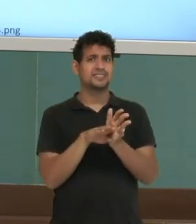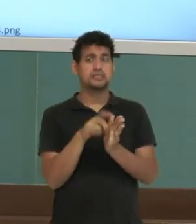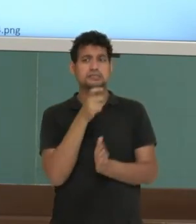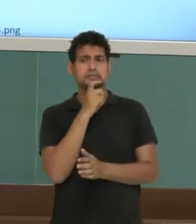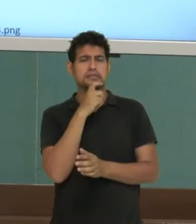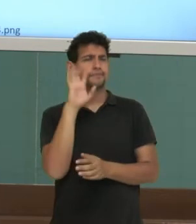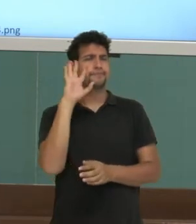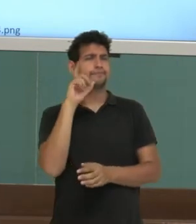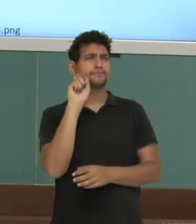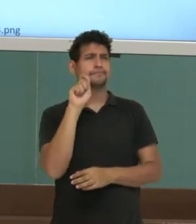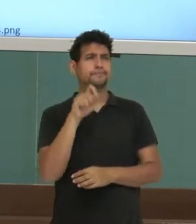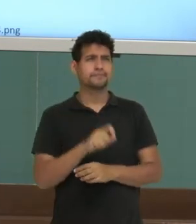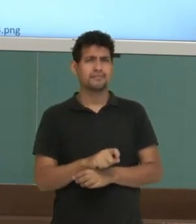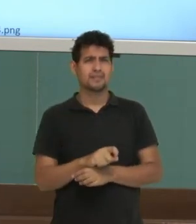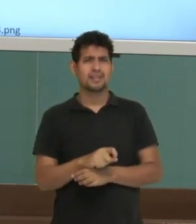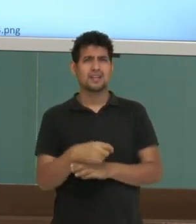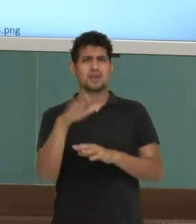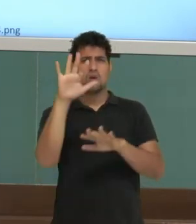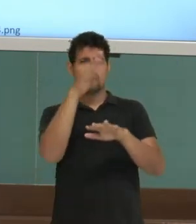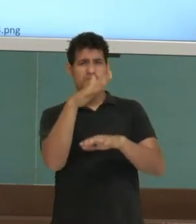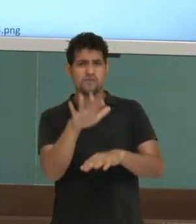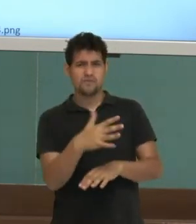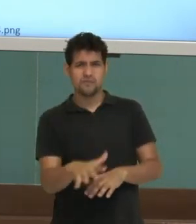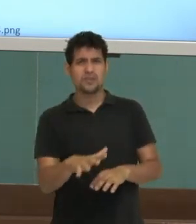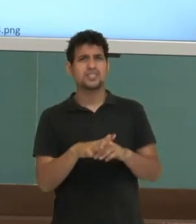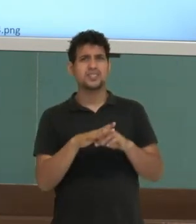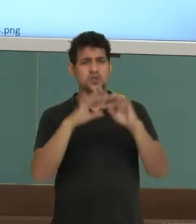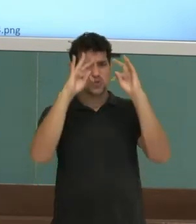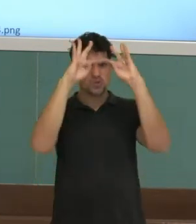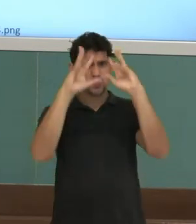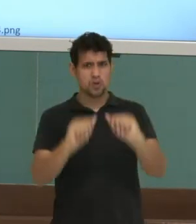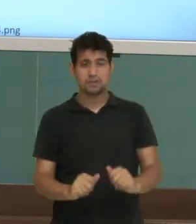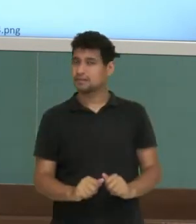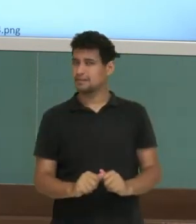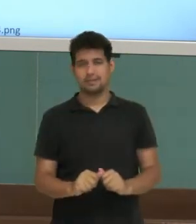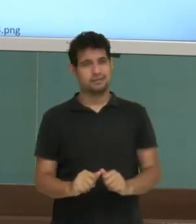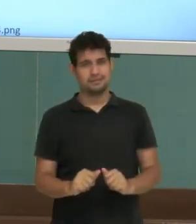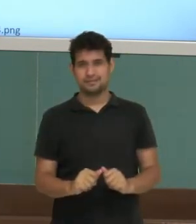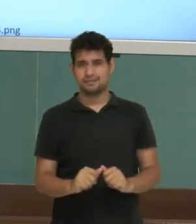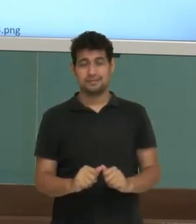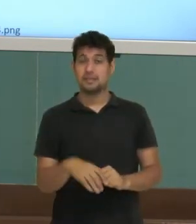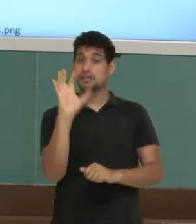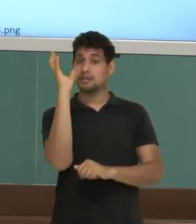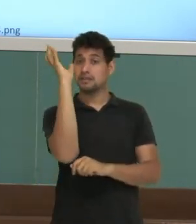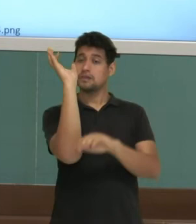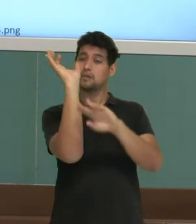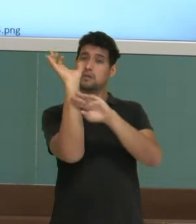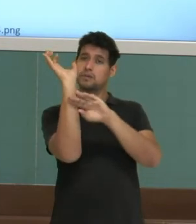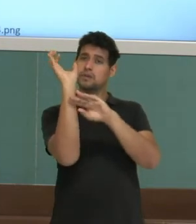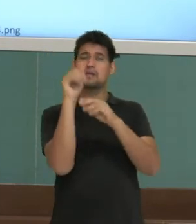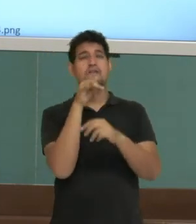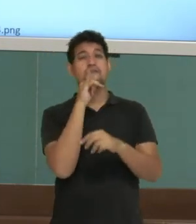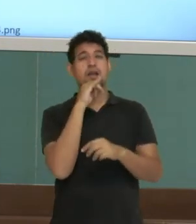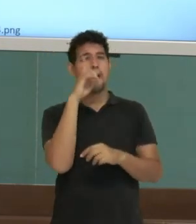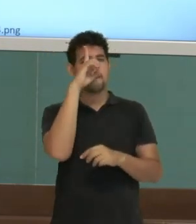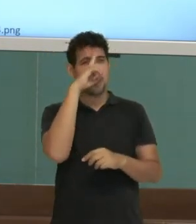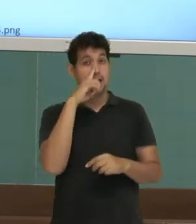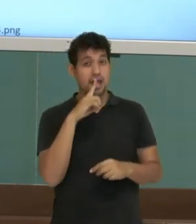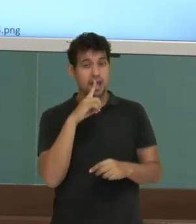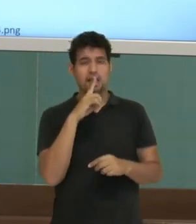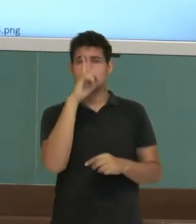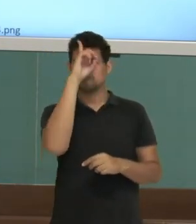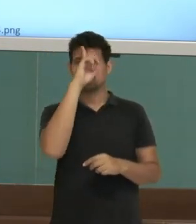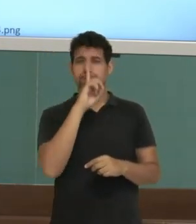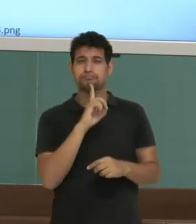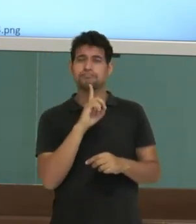o que acontece? As folhas caem do dia para a noite todas? Não! As folhas vão ficando amareladas,